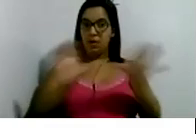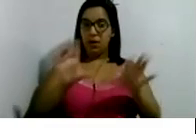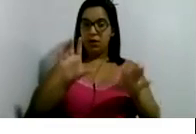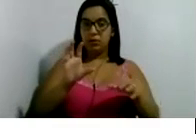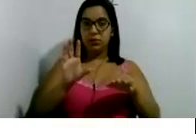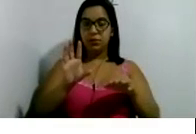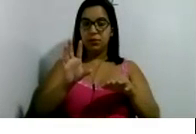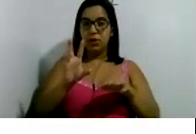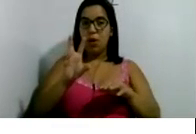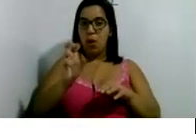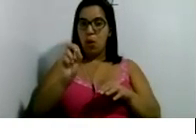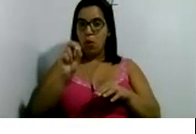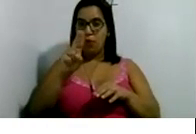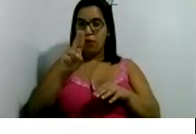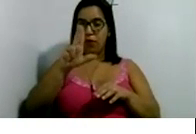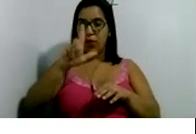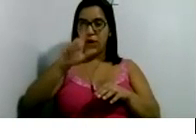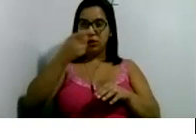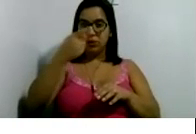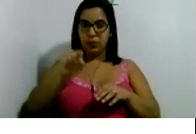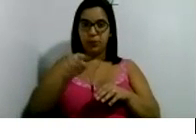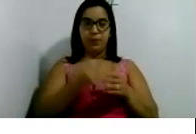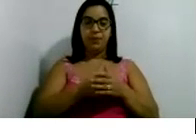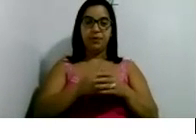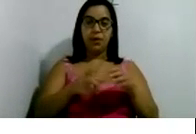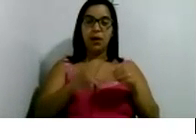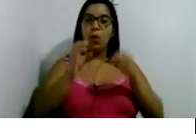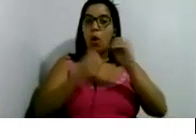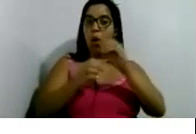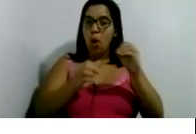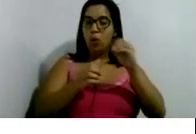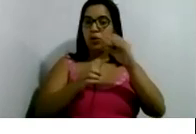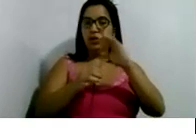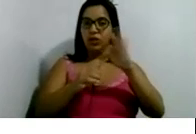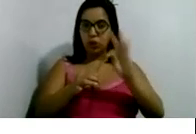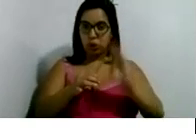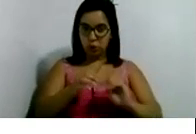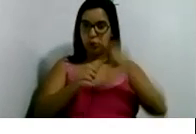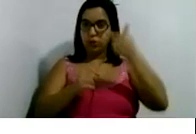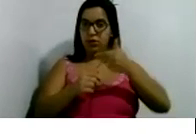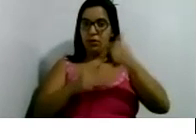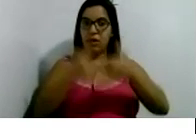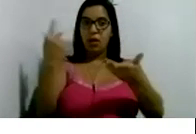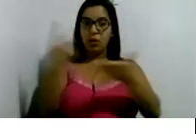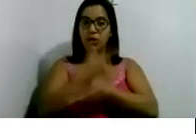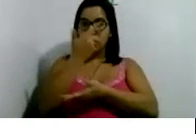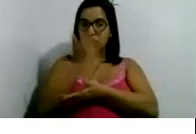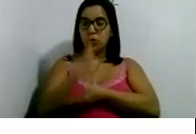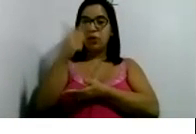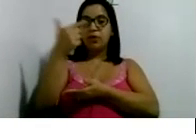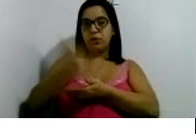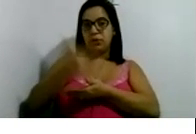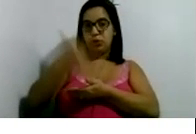Então, durante a ovulação, o ócito secundário vai sofrer uma segunda